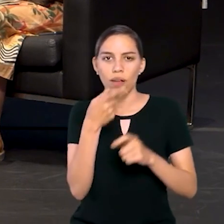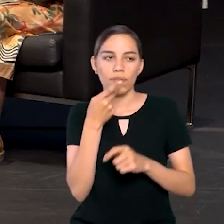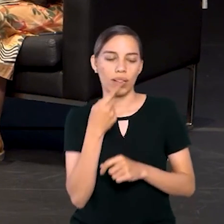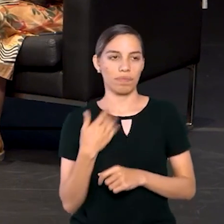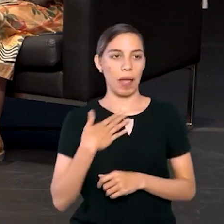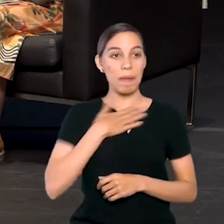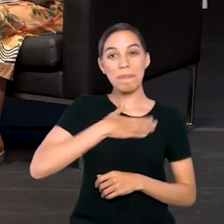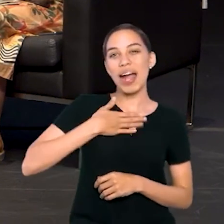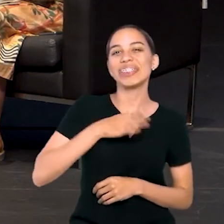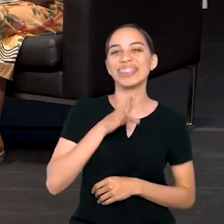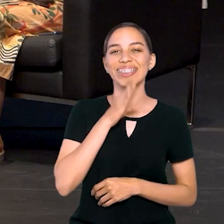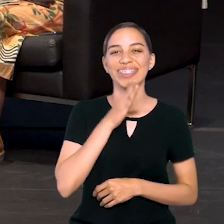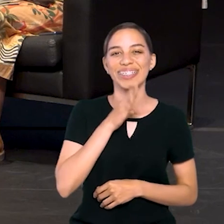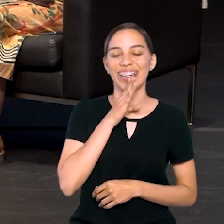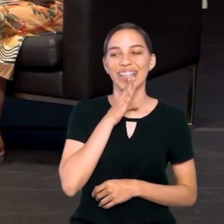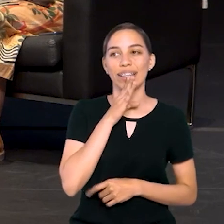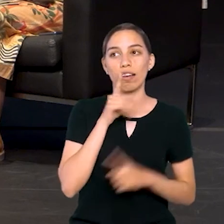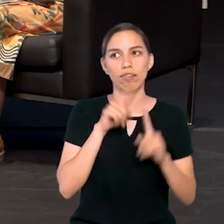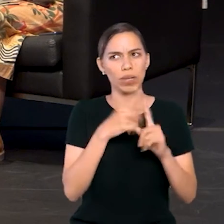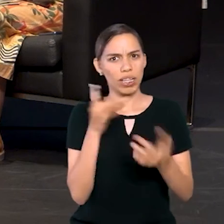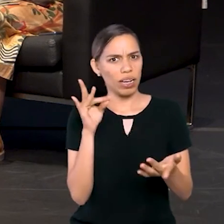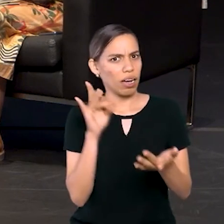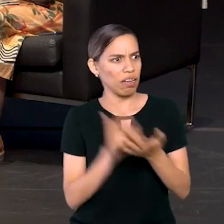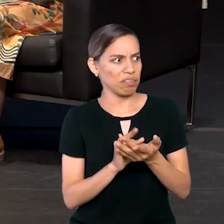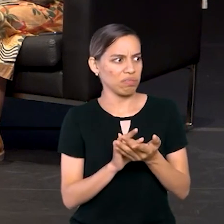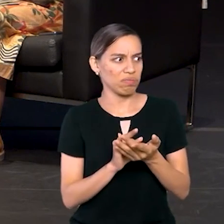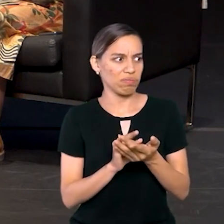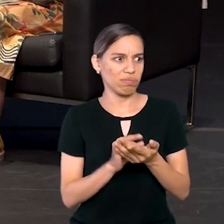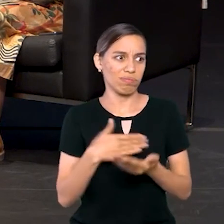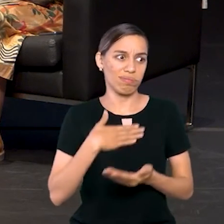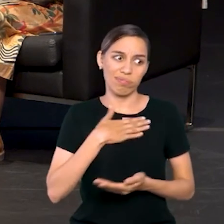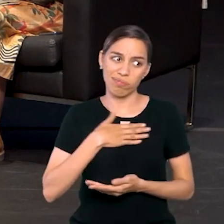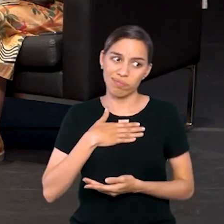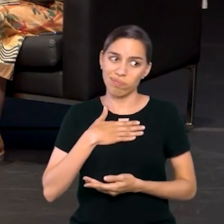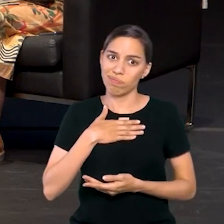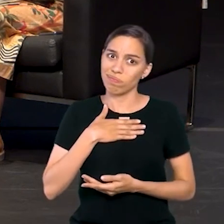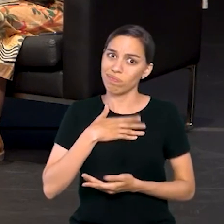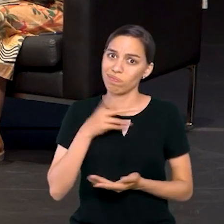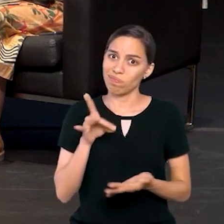prazer de conhecer, né? Nem sempre elas estão sentindo, né, muito prazer.